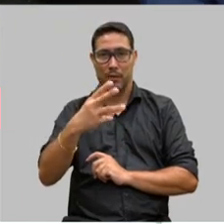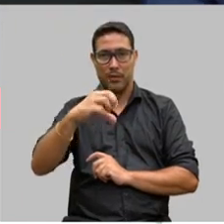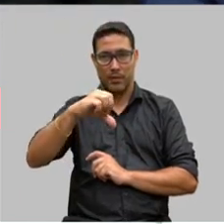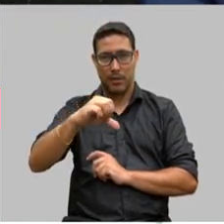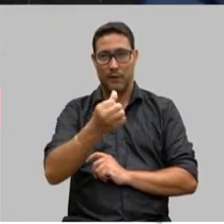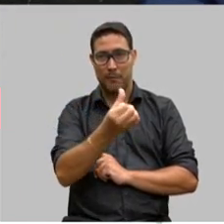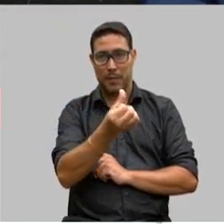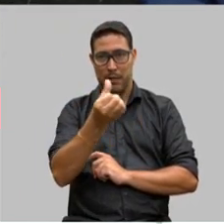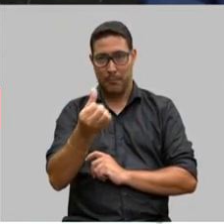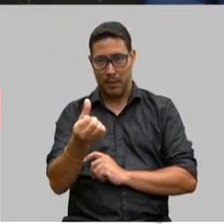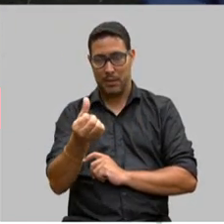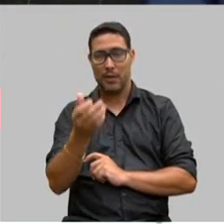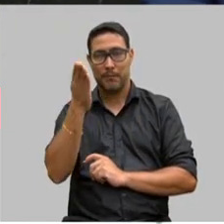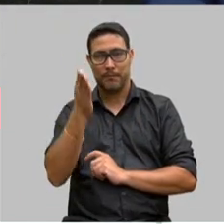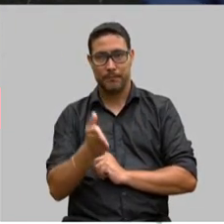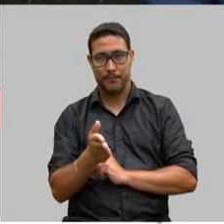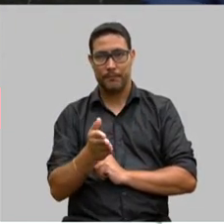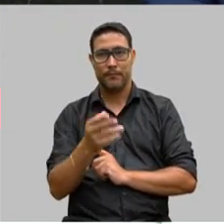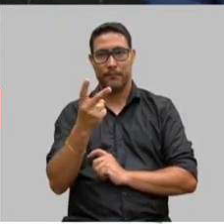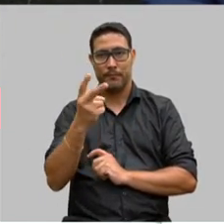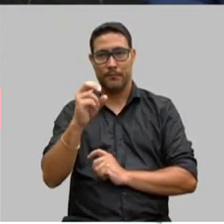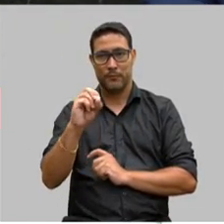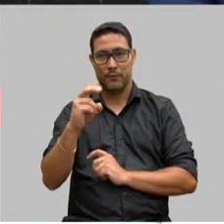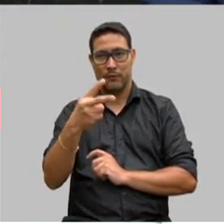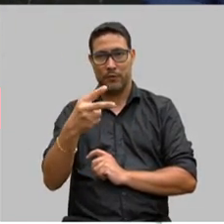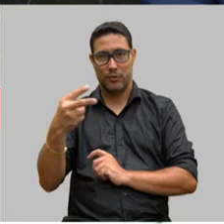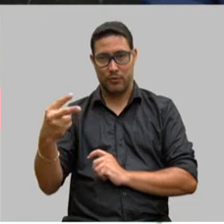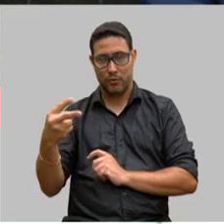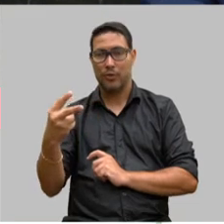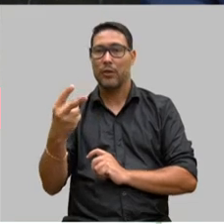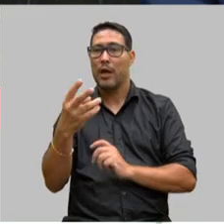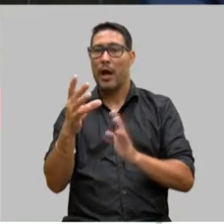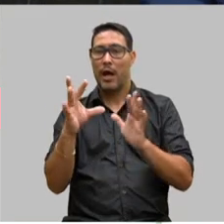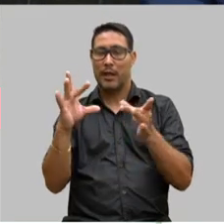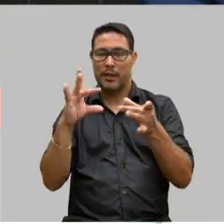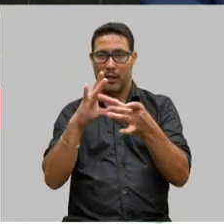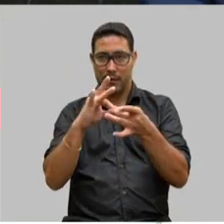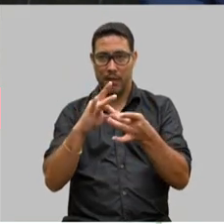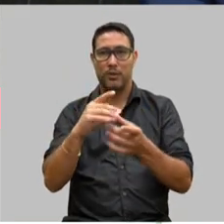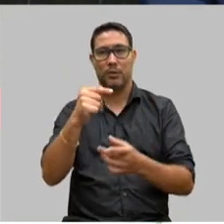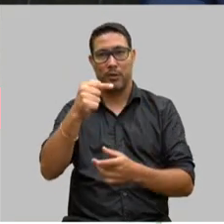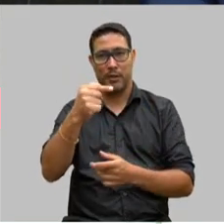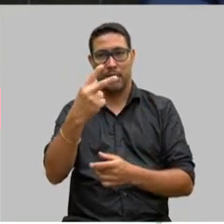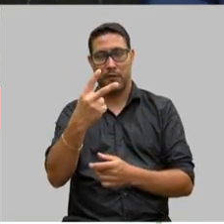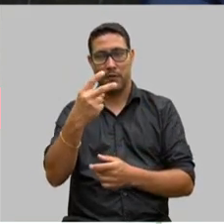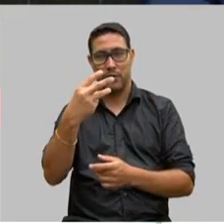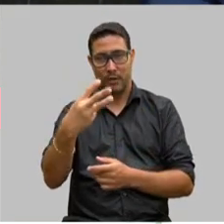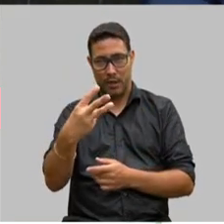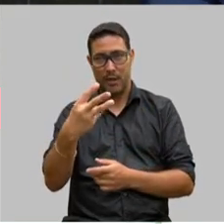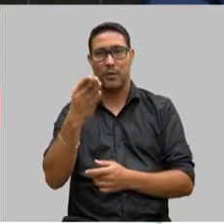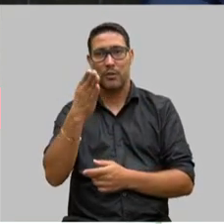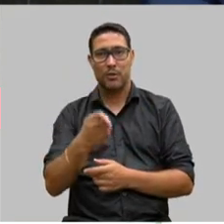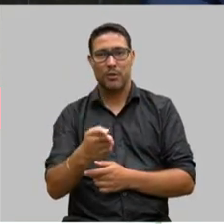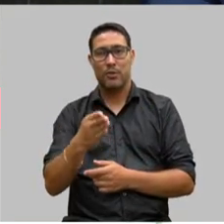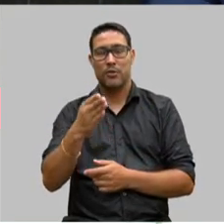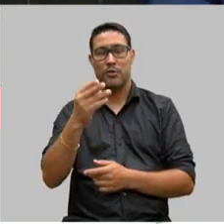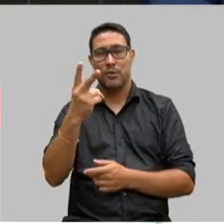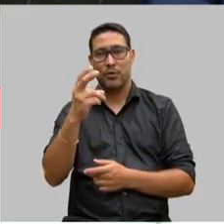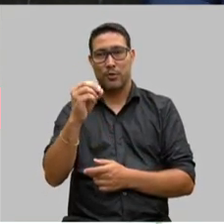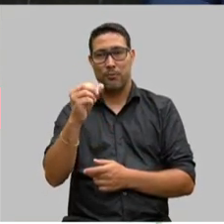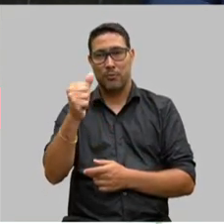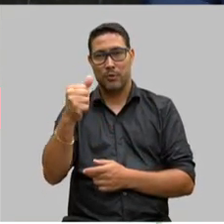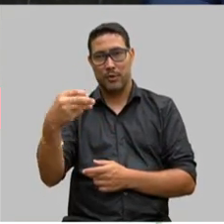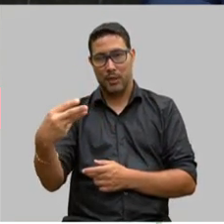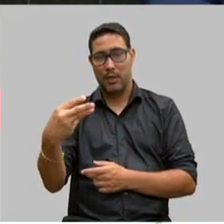3966 de 2022, anexado ao 723 de 2015, porque Minas Gerais ainda não tem uma política